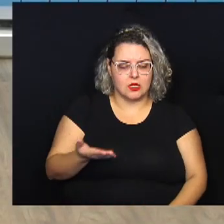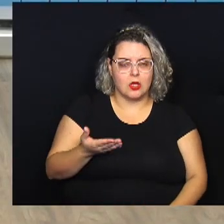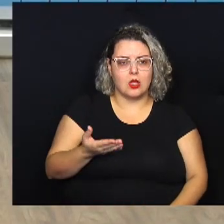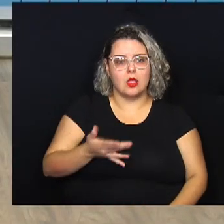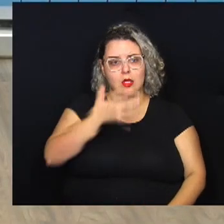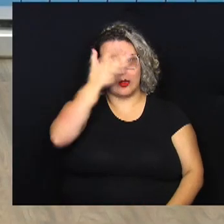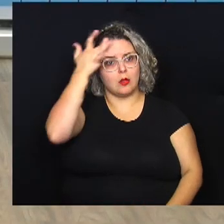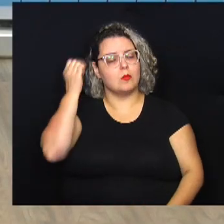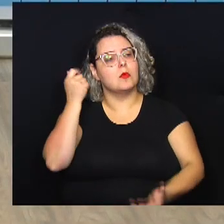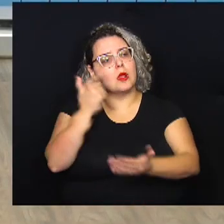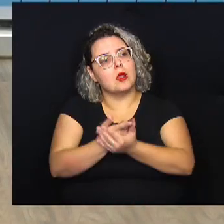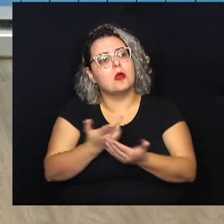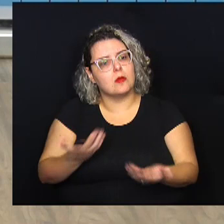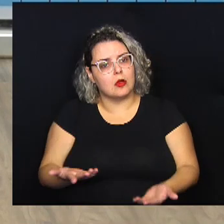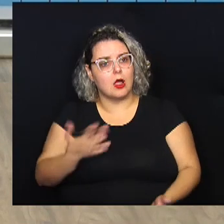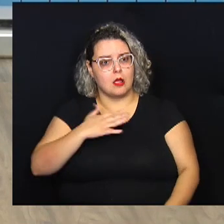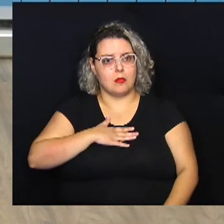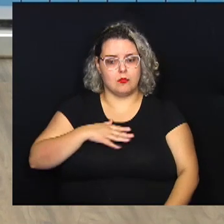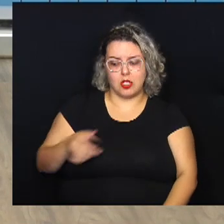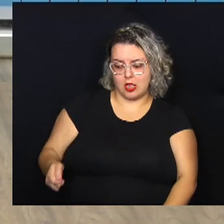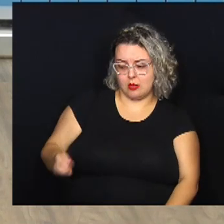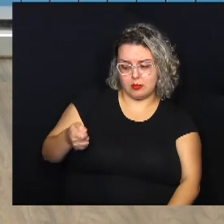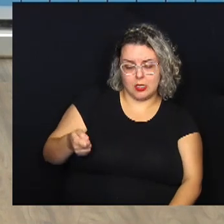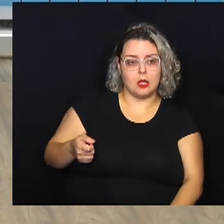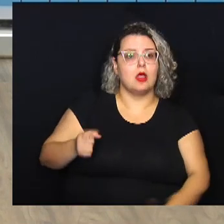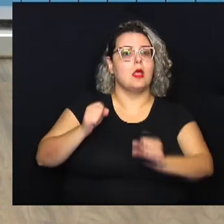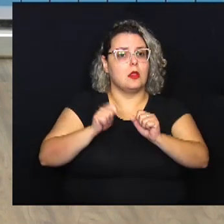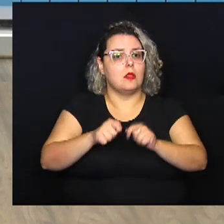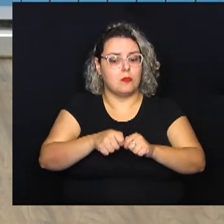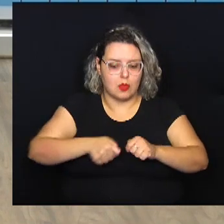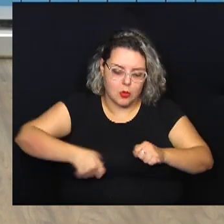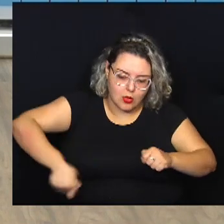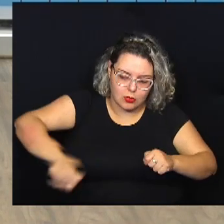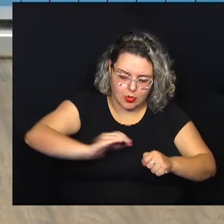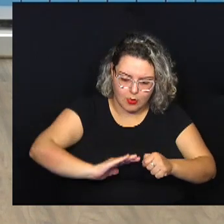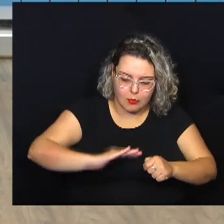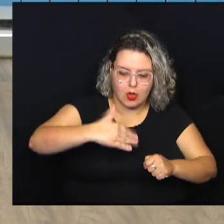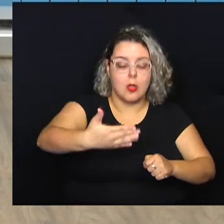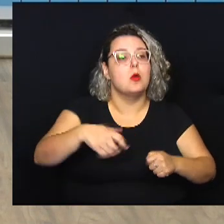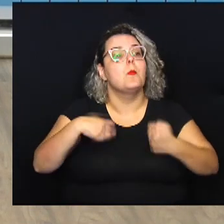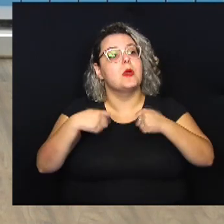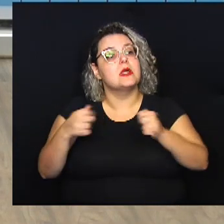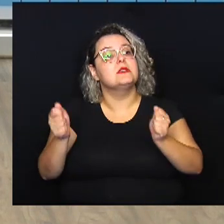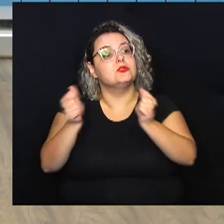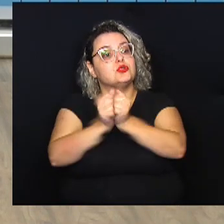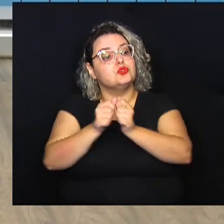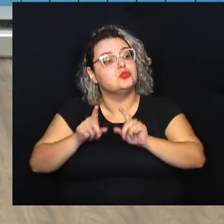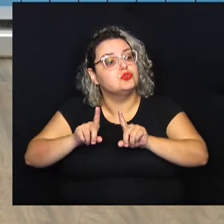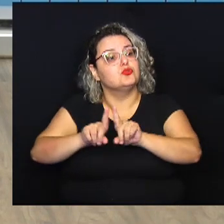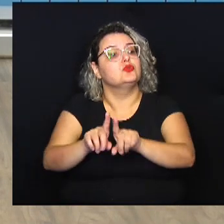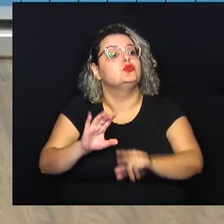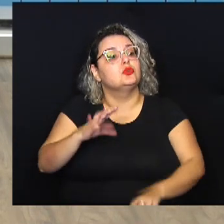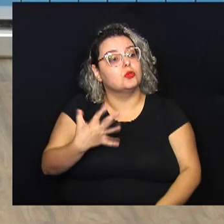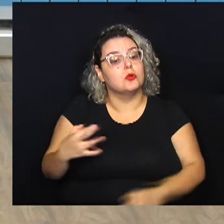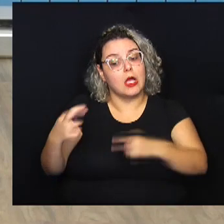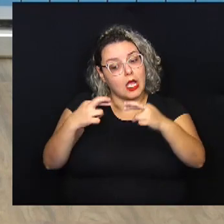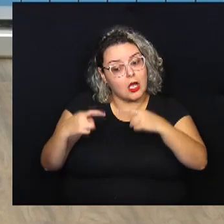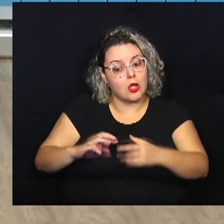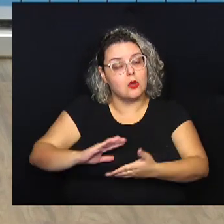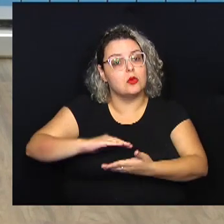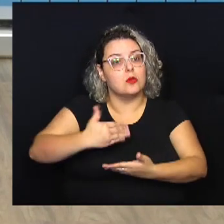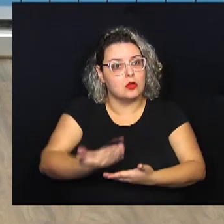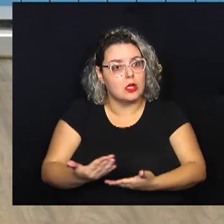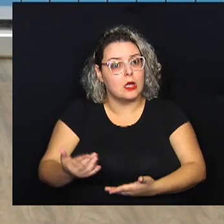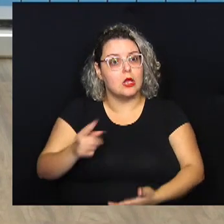consumidor, então, a minha mala ela pode ser aberta, eu preciso estar junto quando for realizado este procedimento,